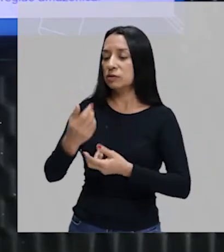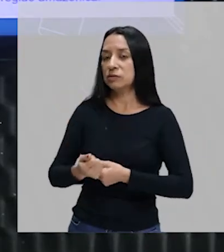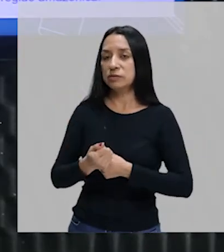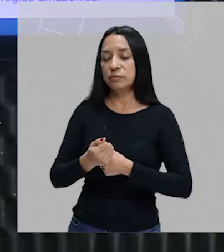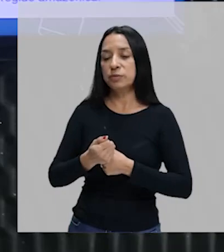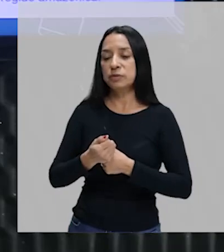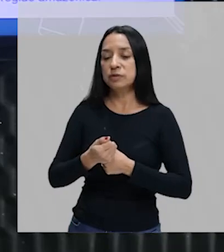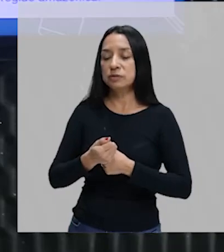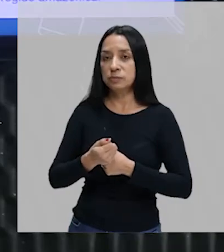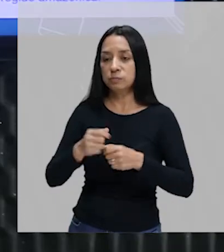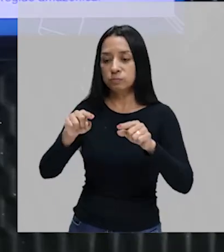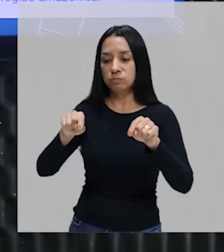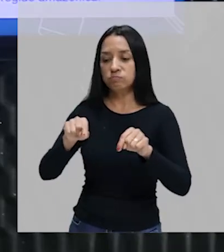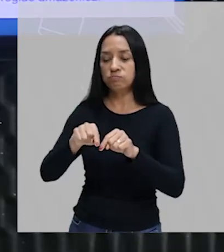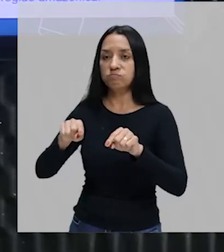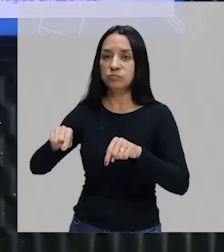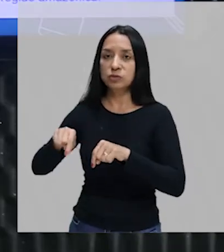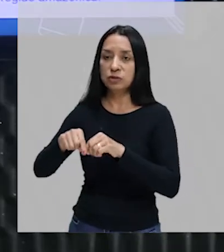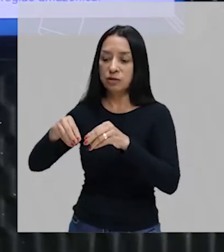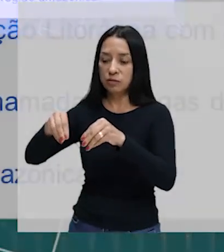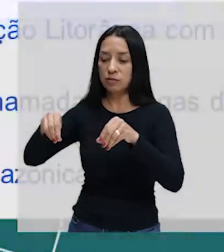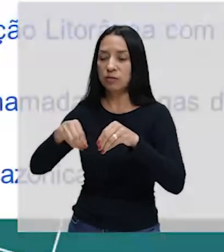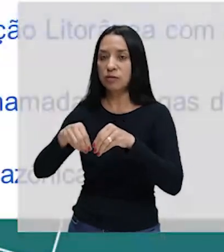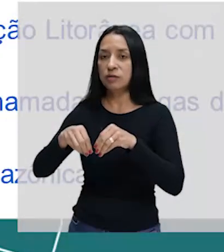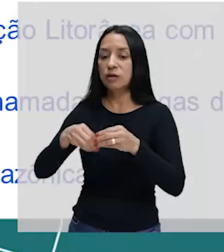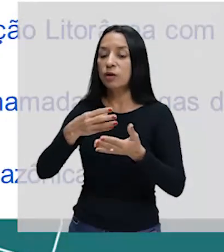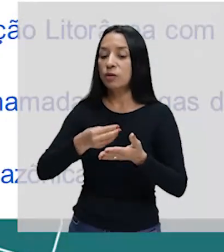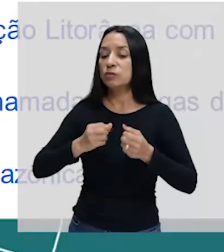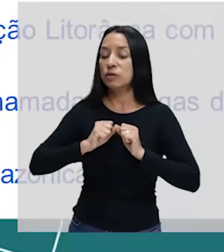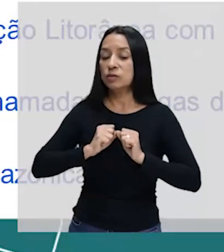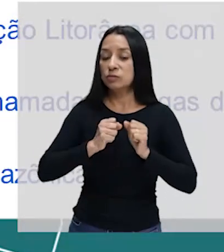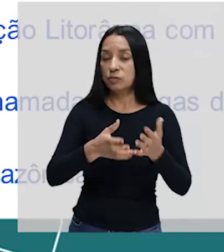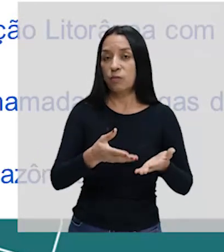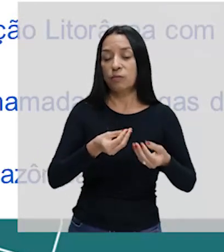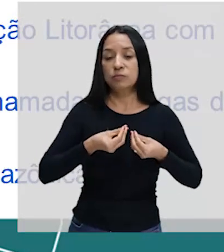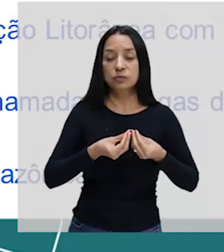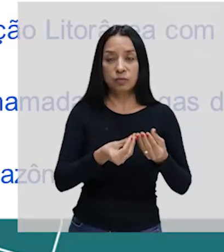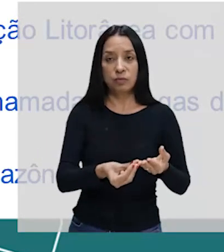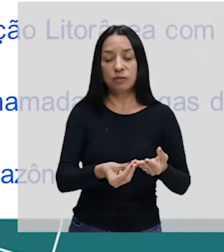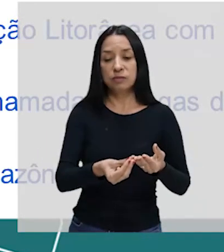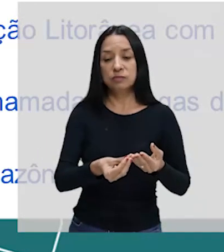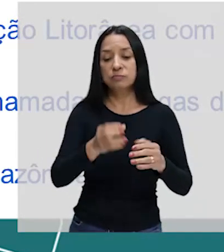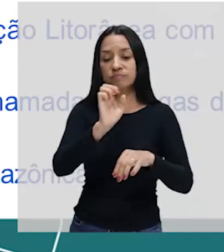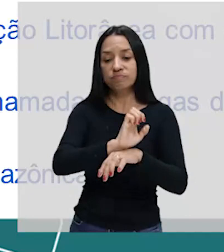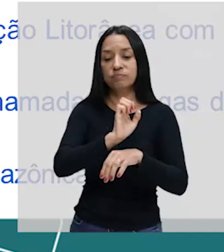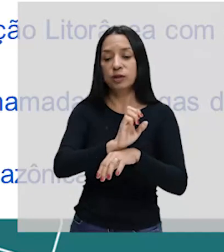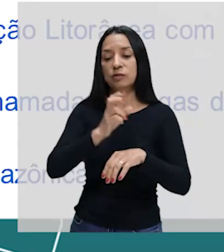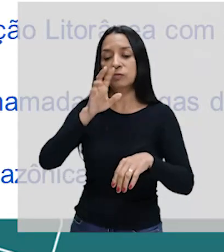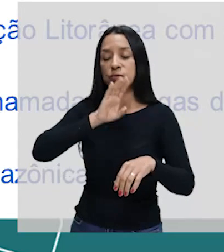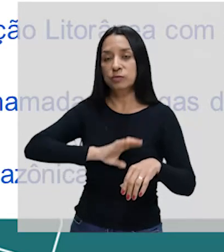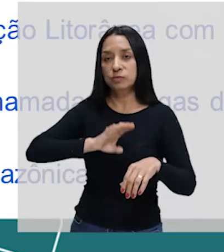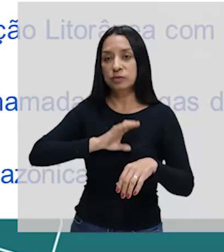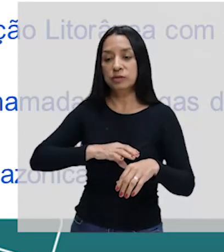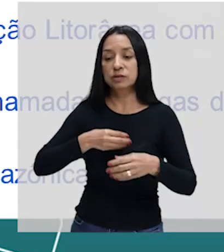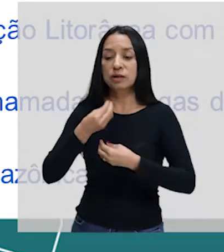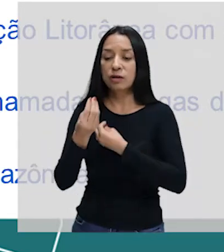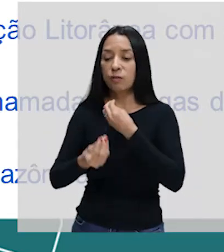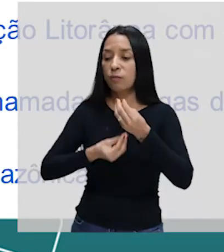doadas pelo Estado português em relação à capitania do Maranhão, que seria uma forma, na verdade, desses